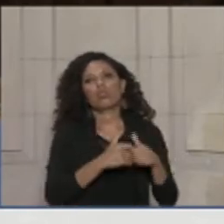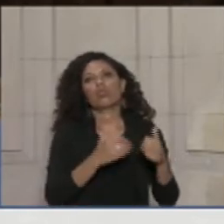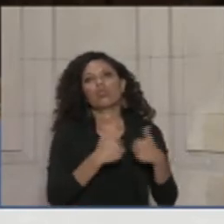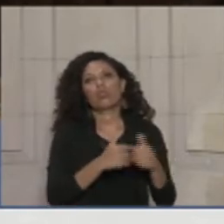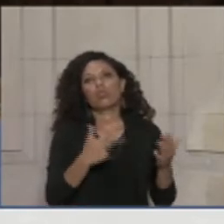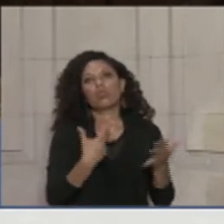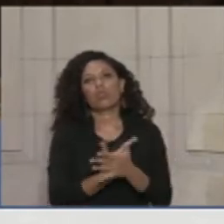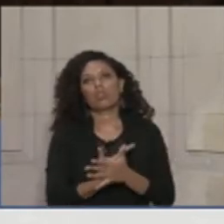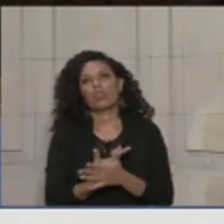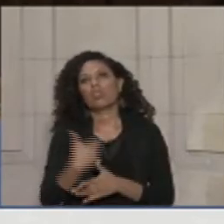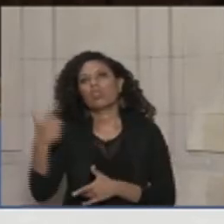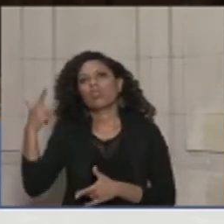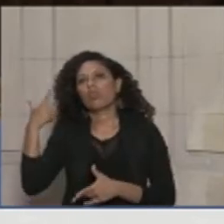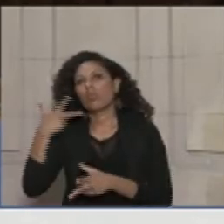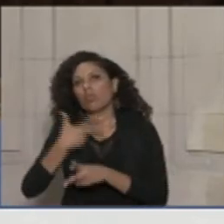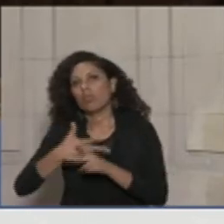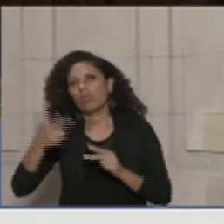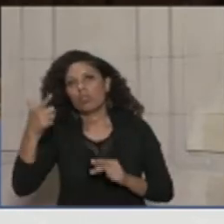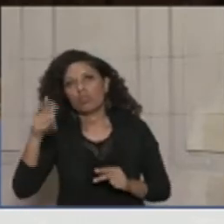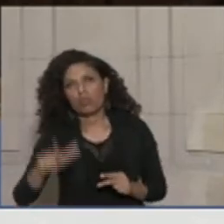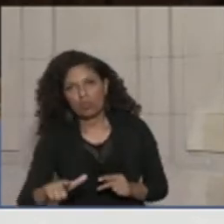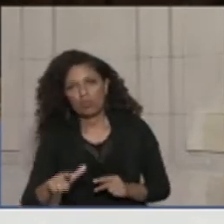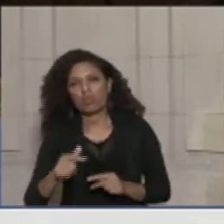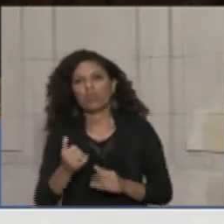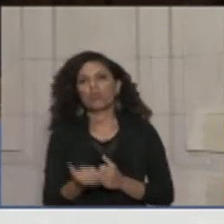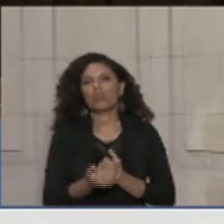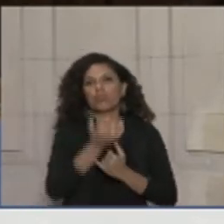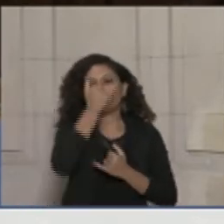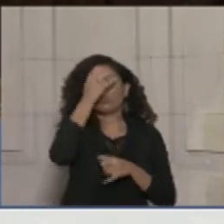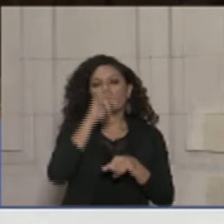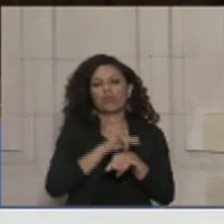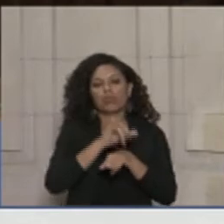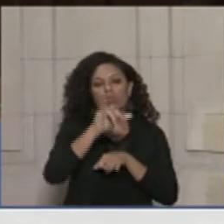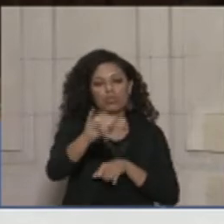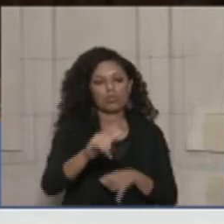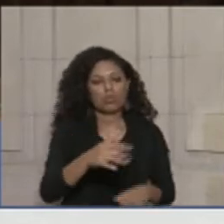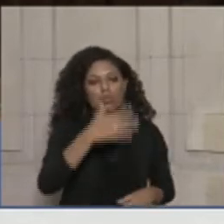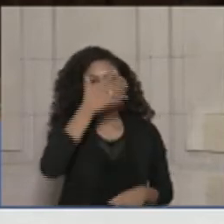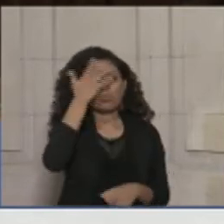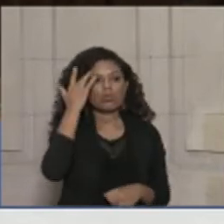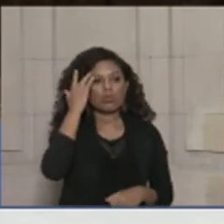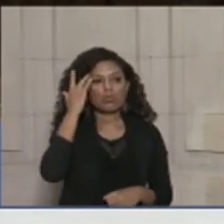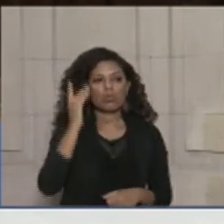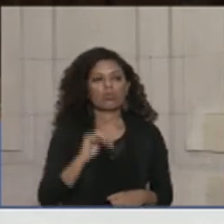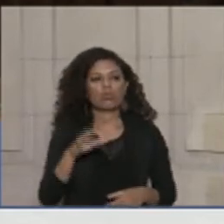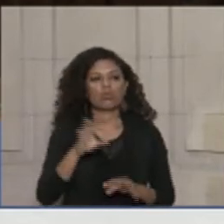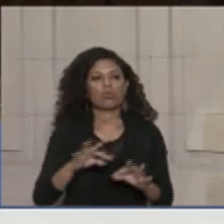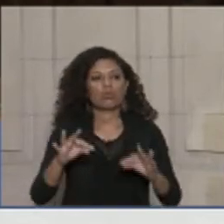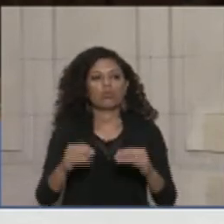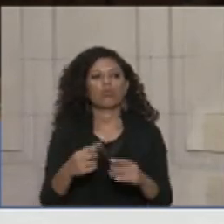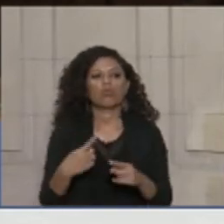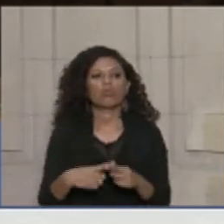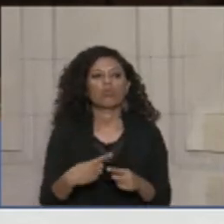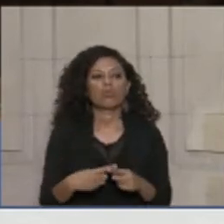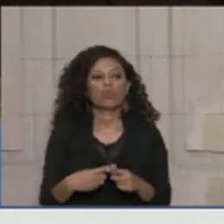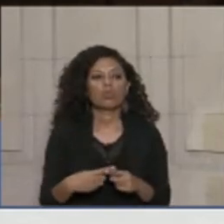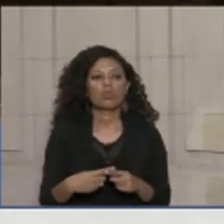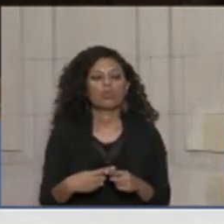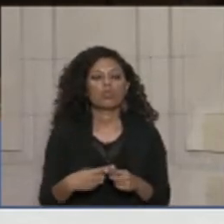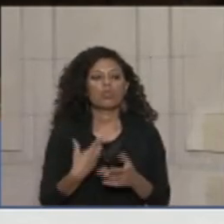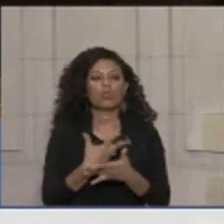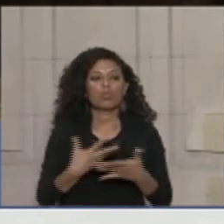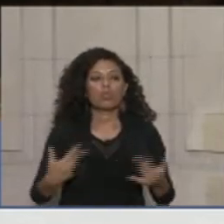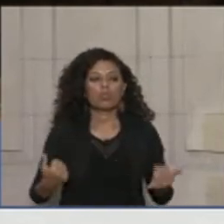É reeleito, engana a população mais uma vez, porque o mal, muitas das vezes,